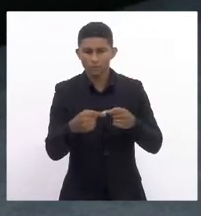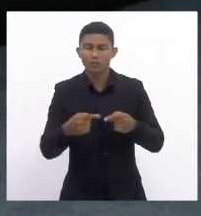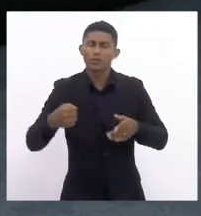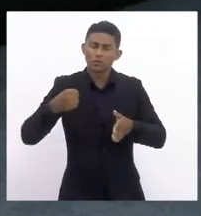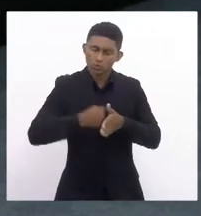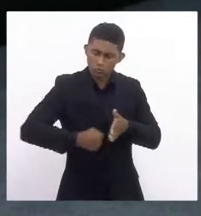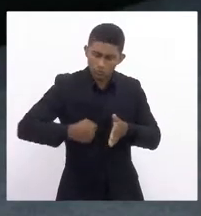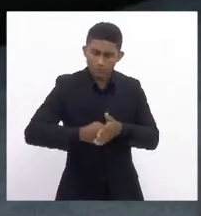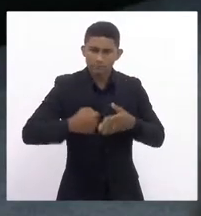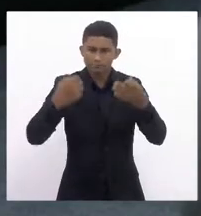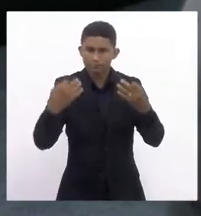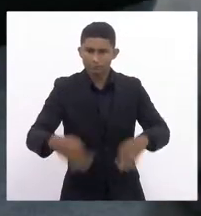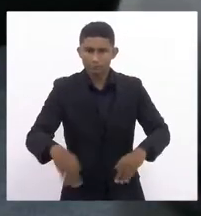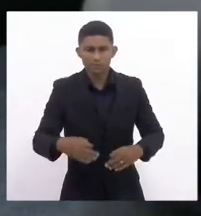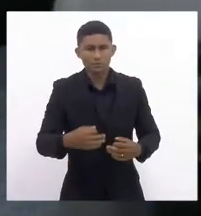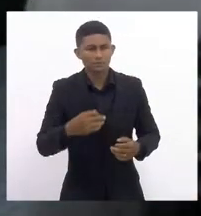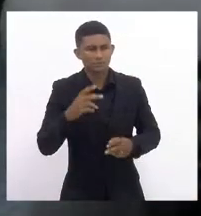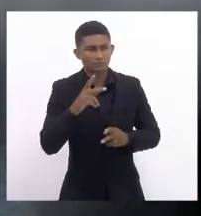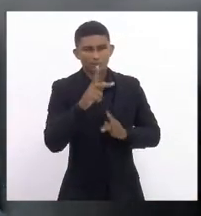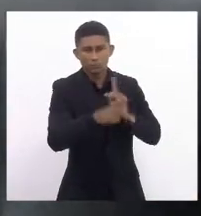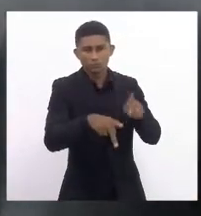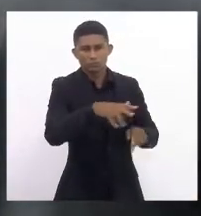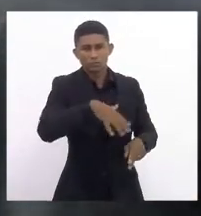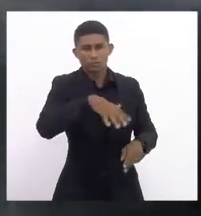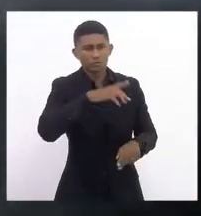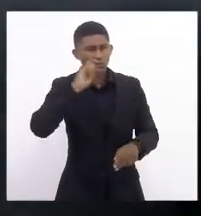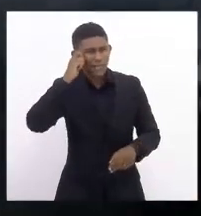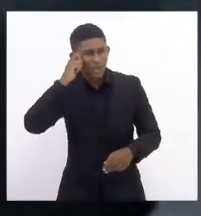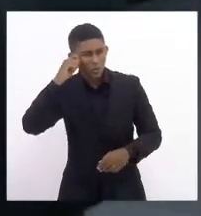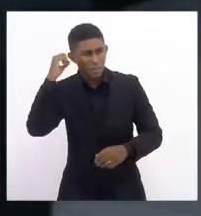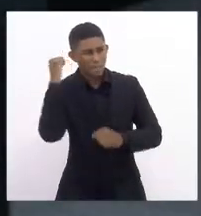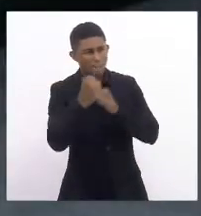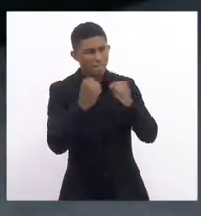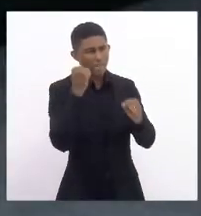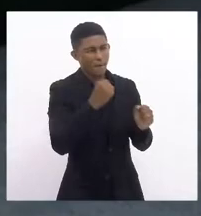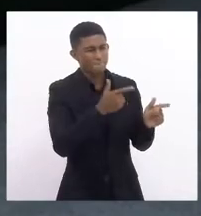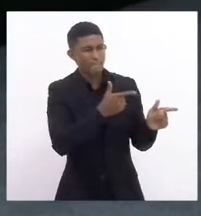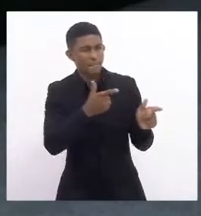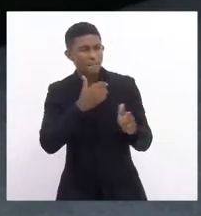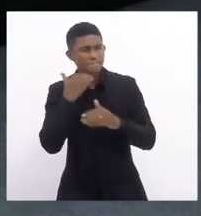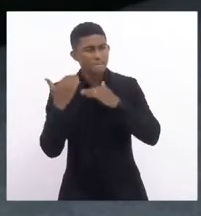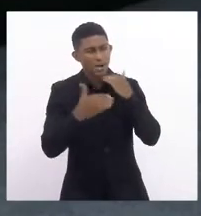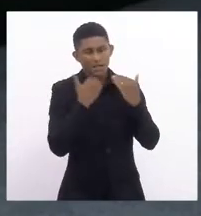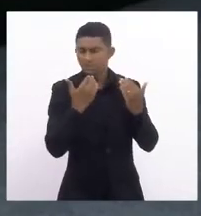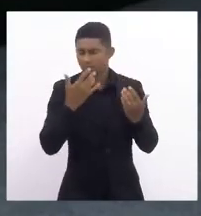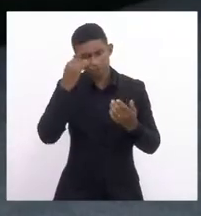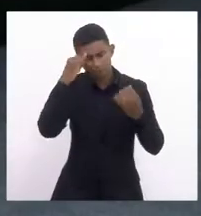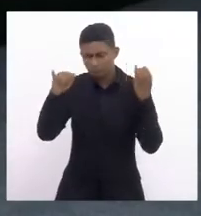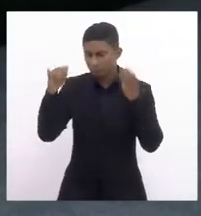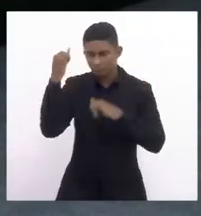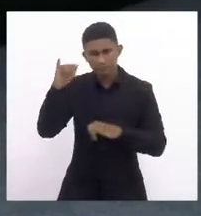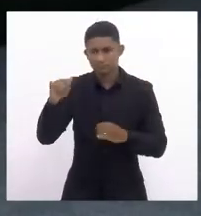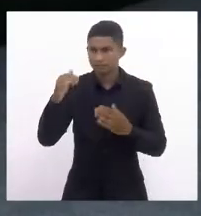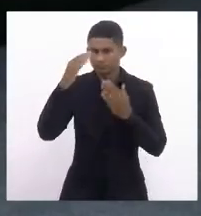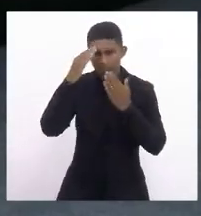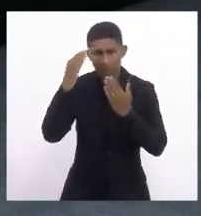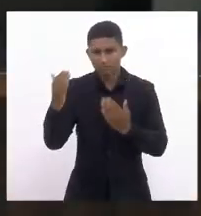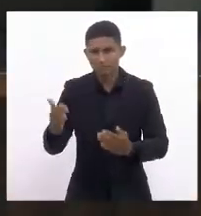contra o genocídio da nossa população negra. Isso é fundamental e importante para a gente construir políticas públicas. Obrigada,